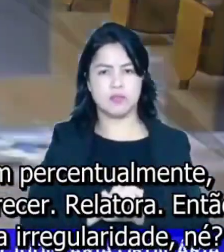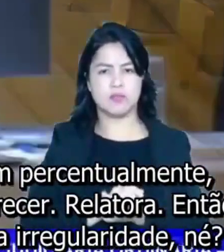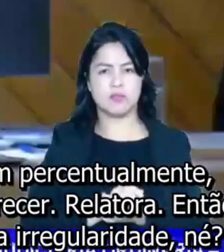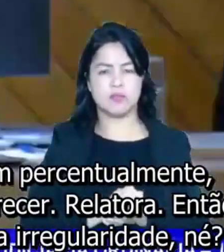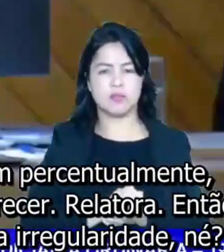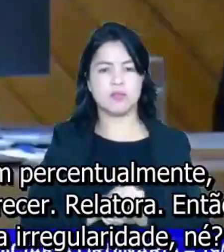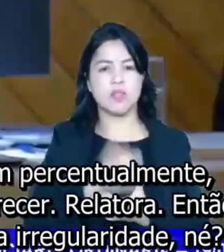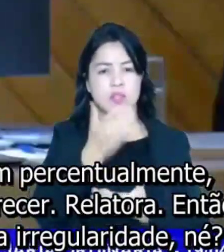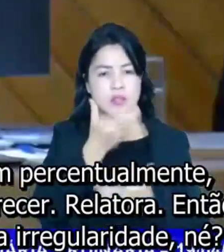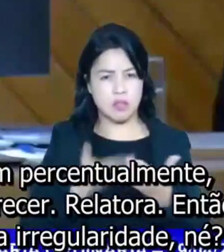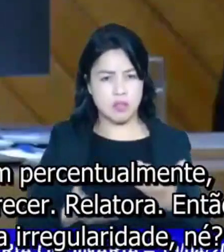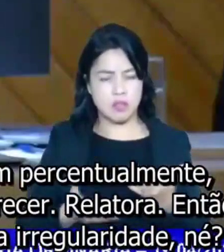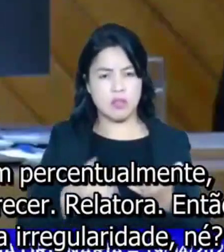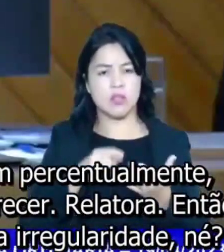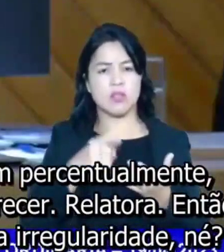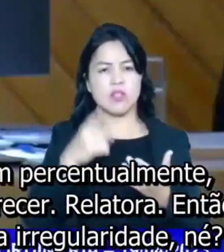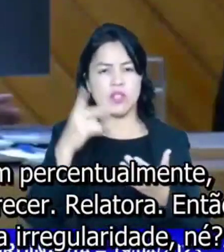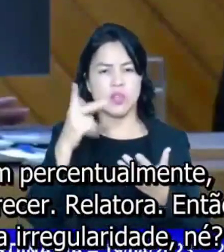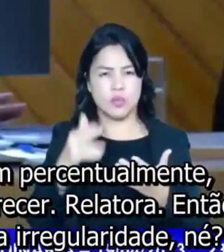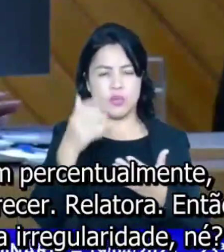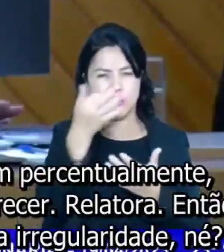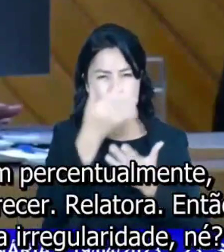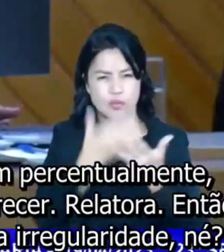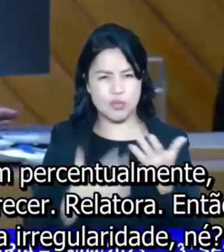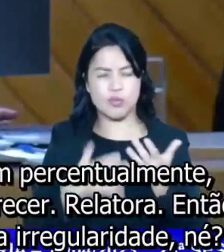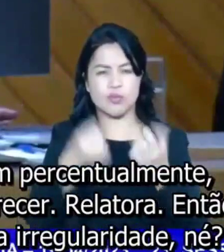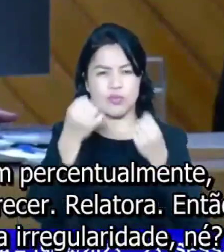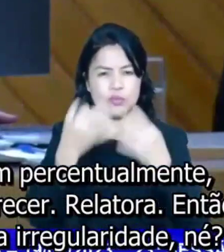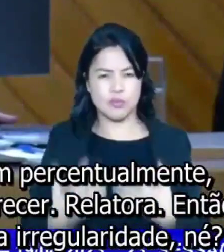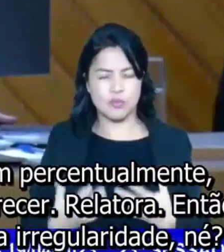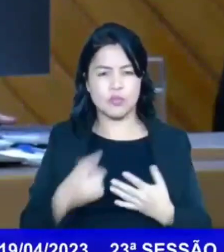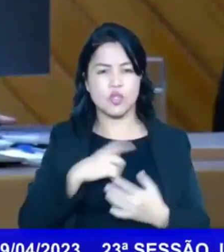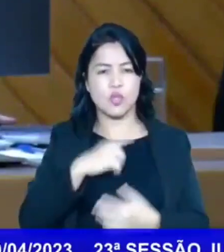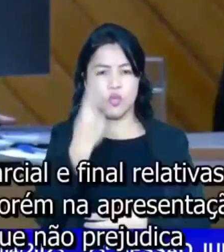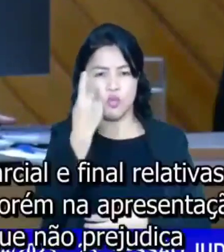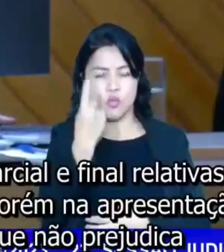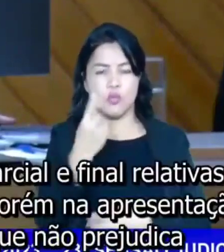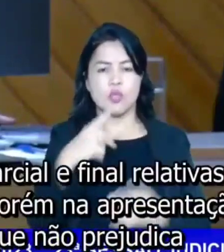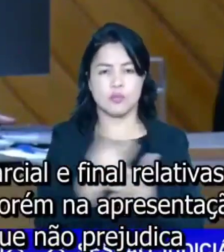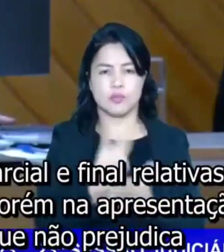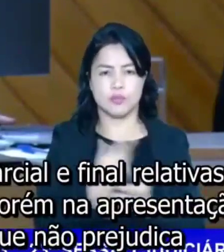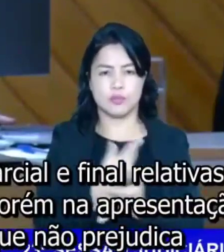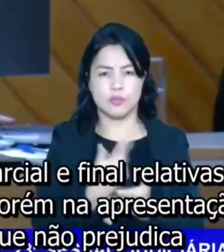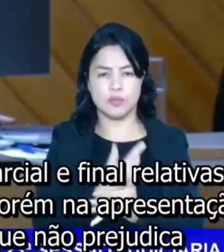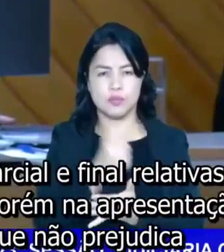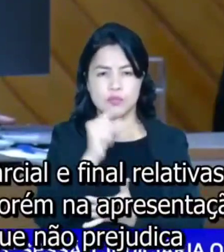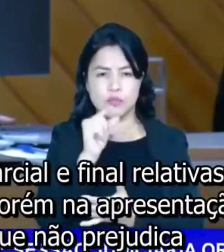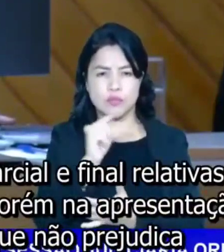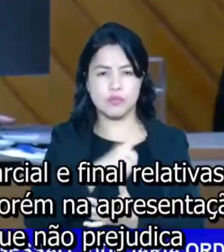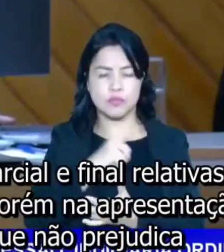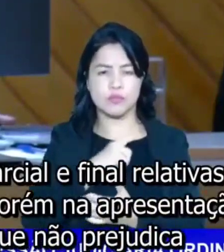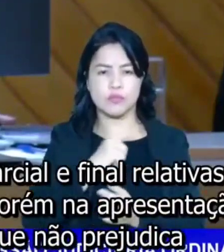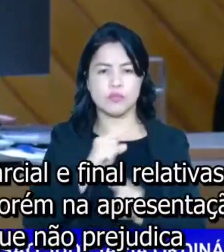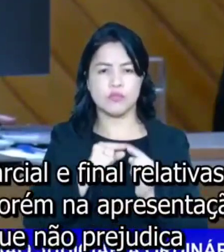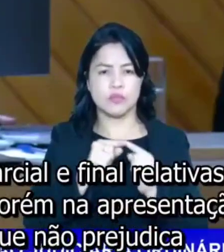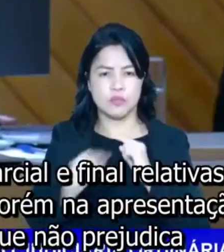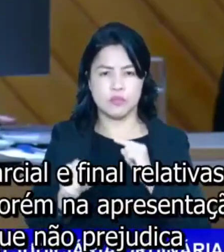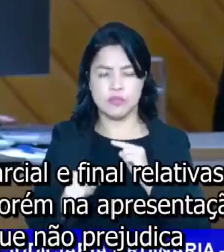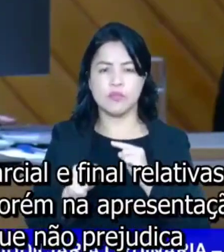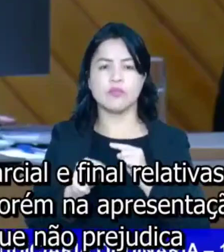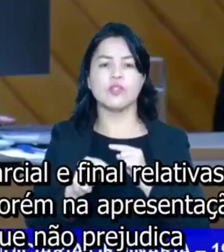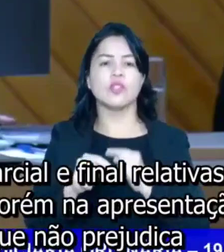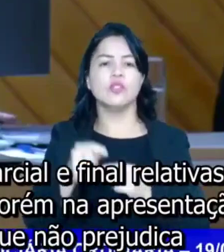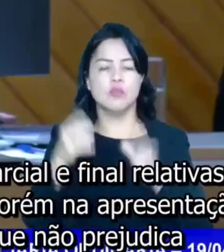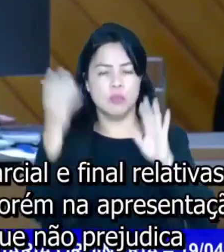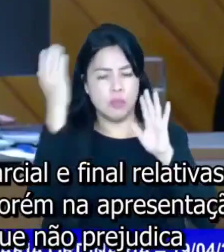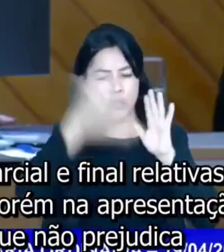Então, aqui, conforme À sua foi mesa, relatado, doutora o que se Paola, detectou foi uma única ainda fazendo a irregularidade, leitura na remanescente tela de seu da computador. divergência entre a prestação de contas